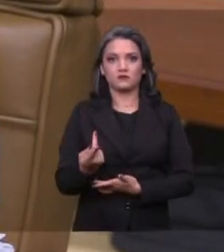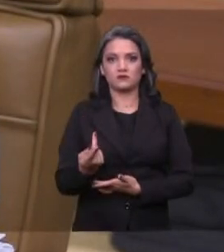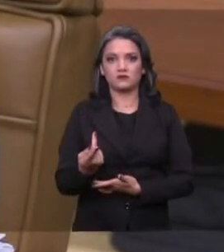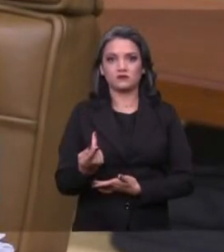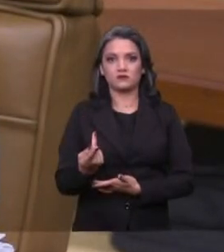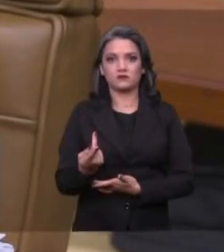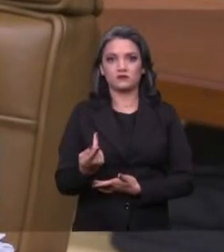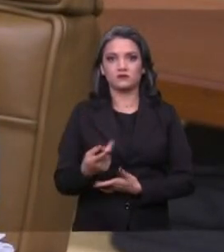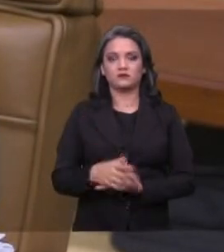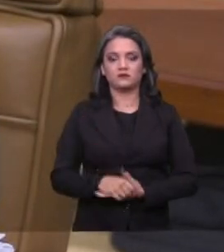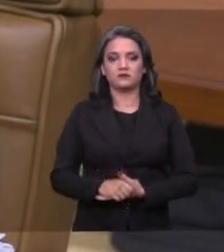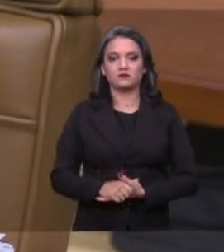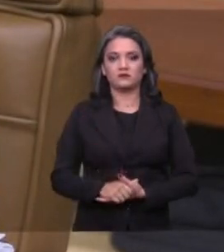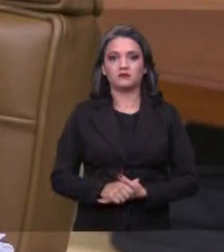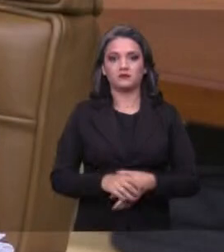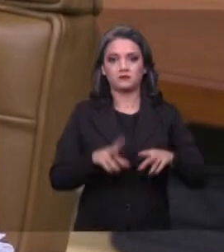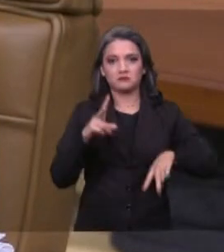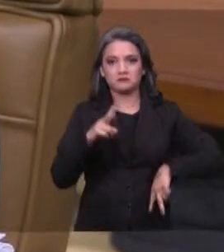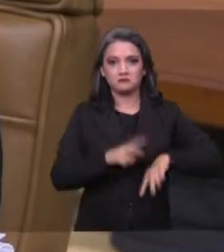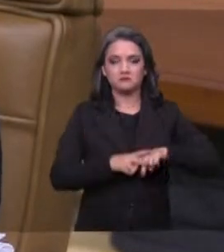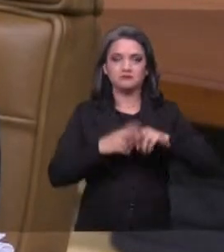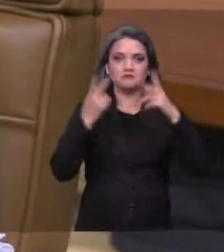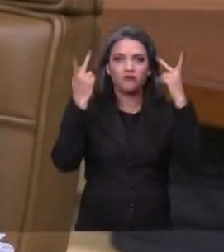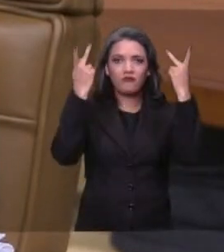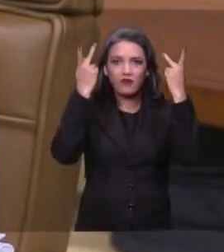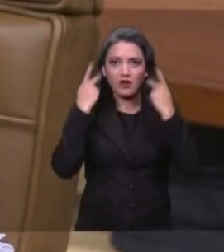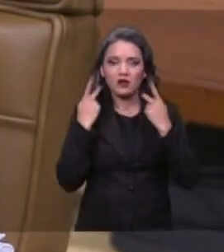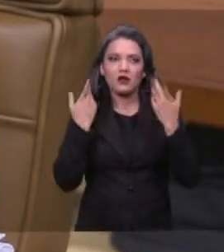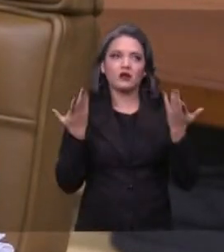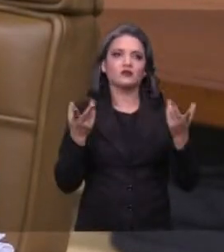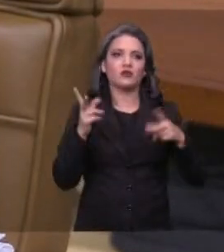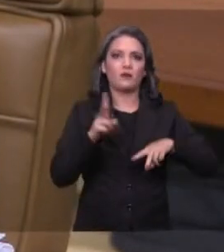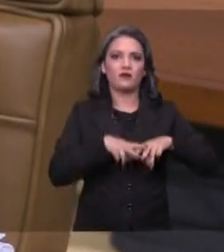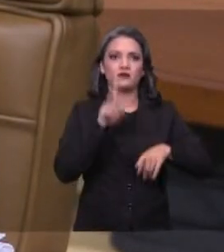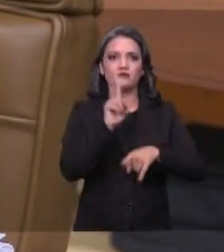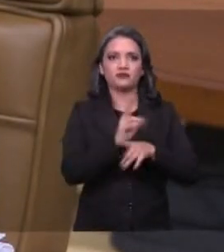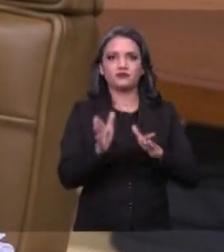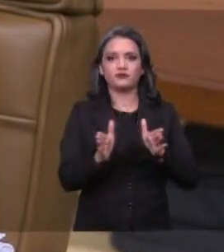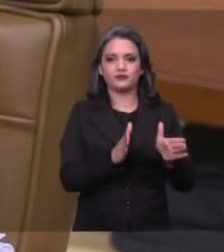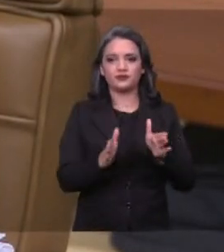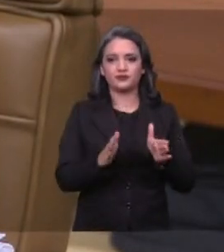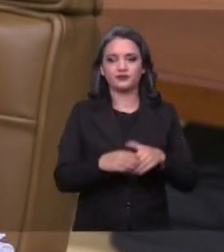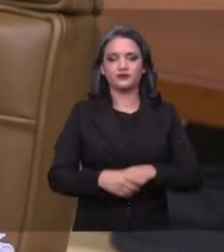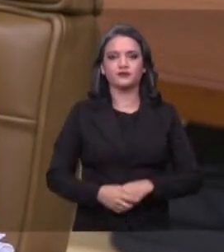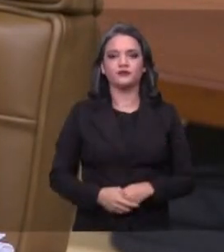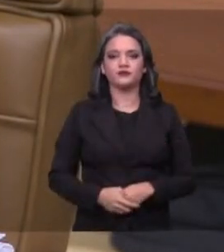da prisão em flagrante ou prisões provisórias.